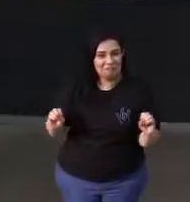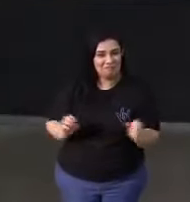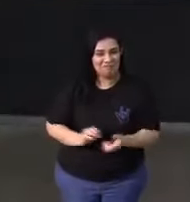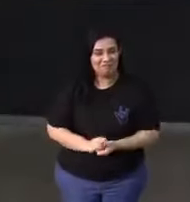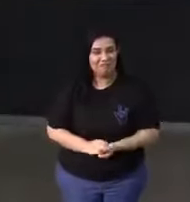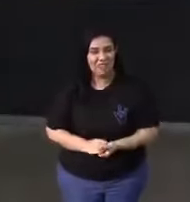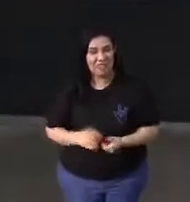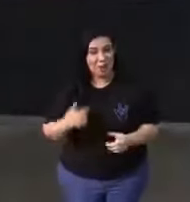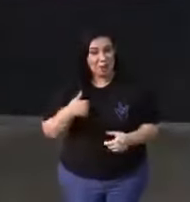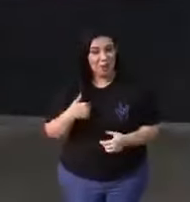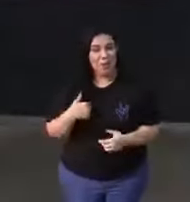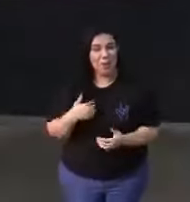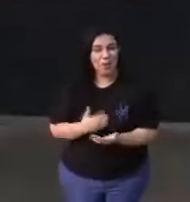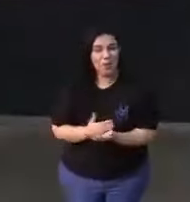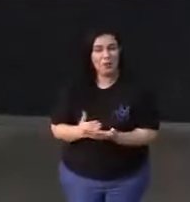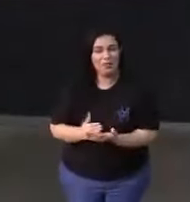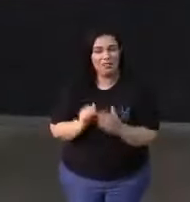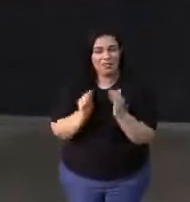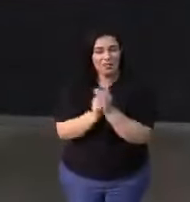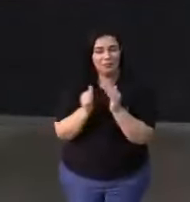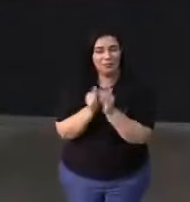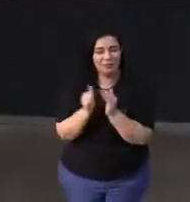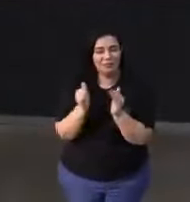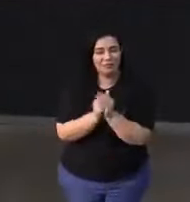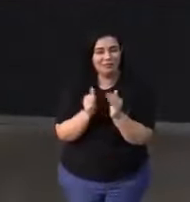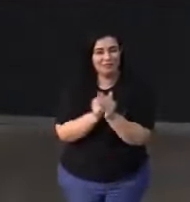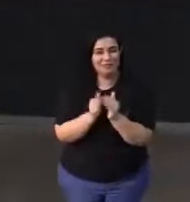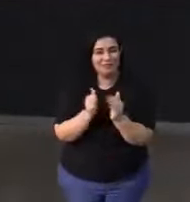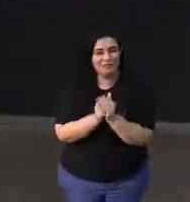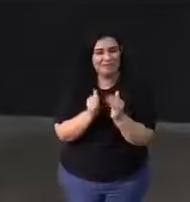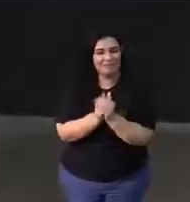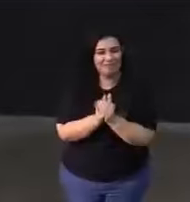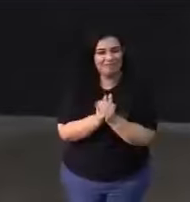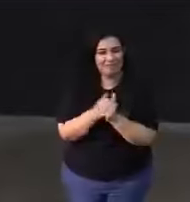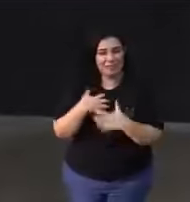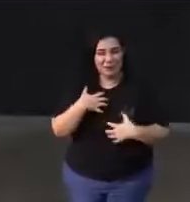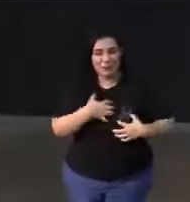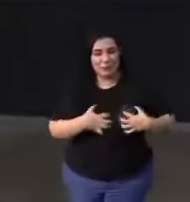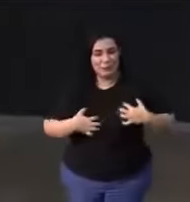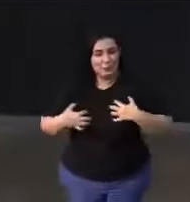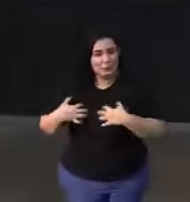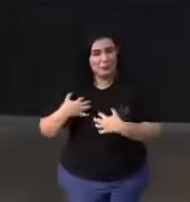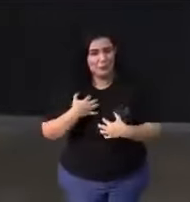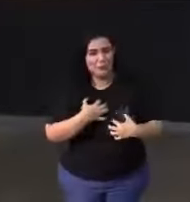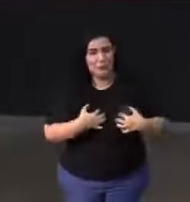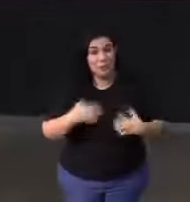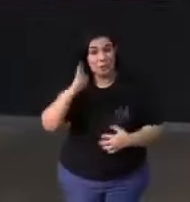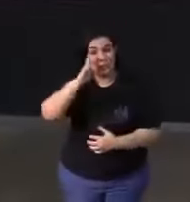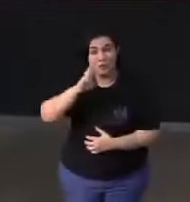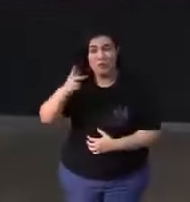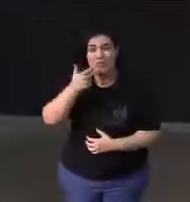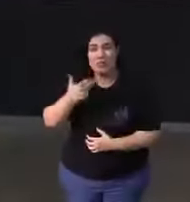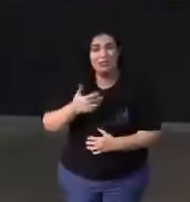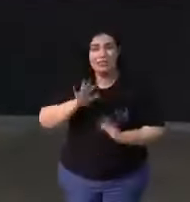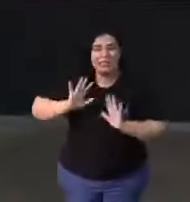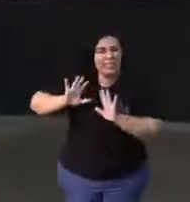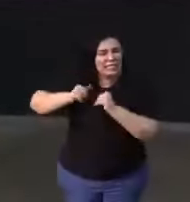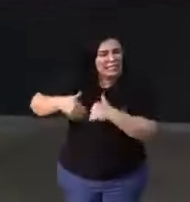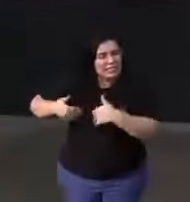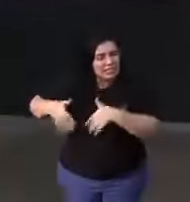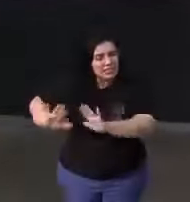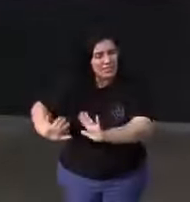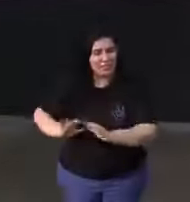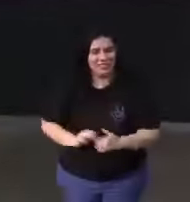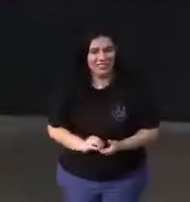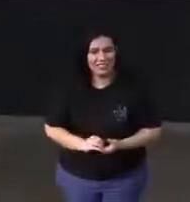E aí eu comecei a batalha espiritual, Satanás querendo me tomar, e o Senhor falando, não, deixa ele.